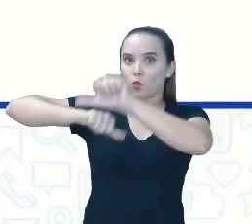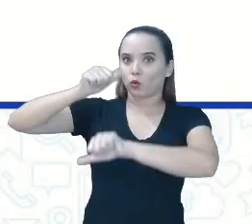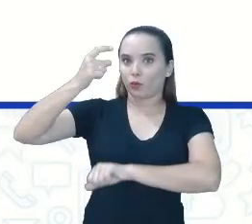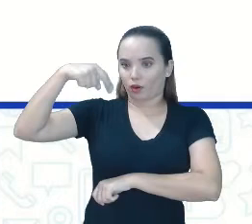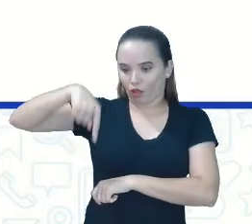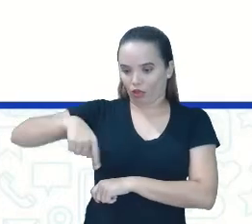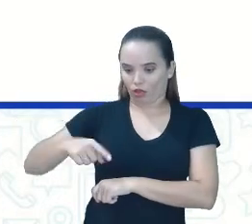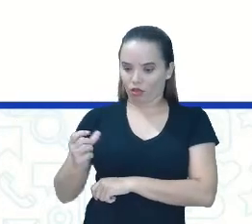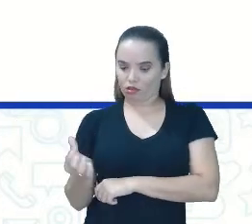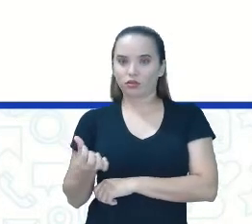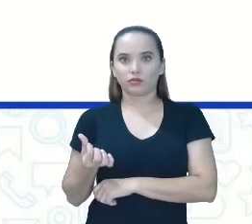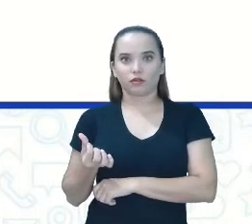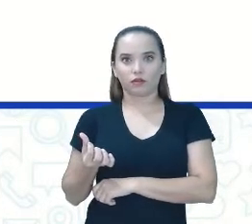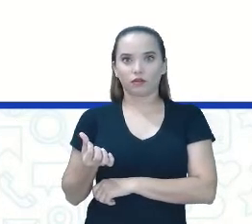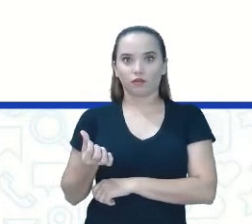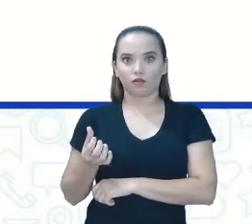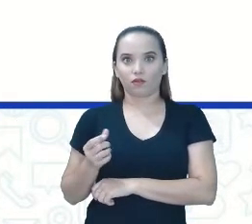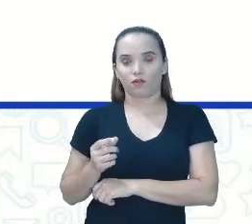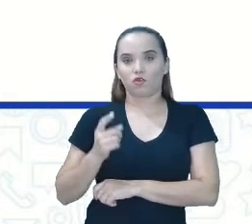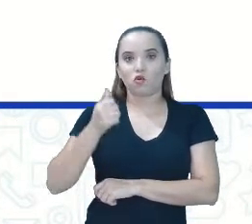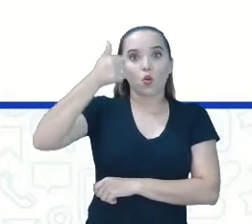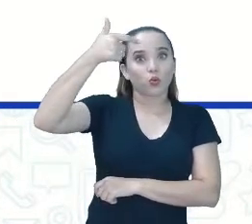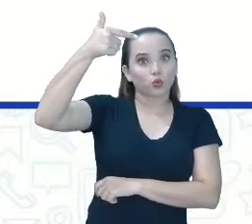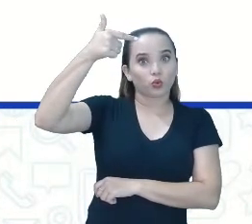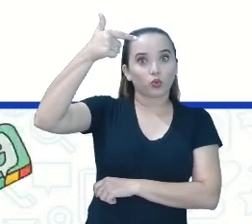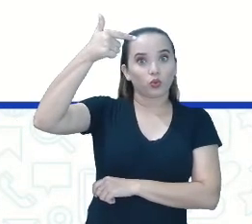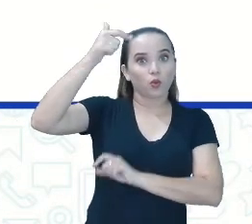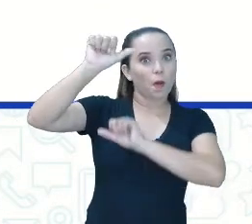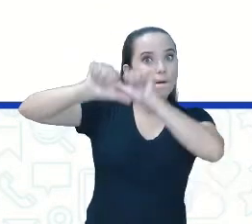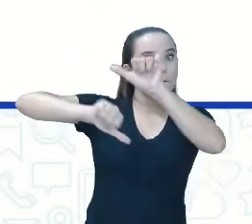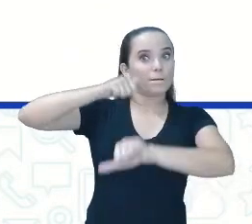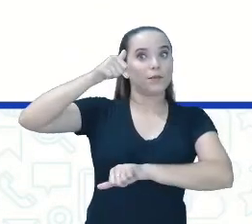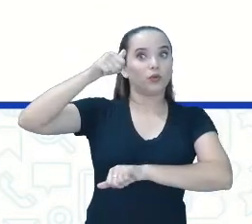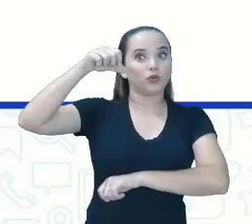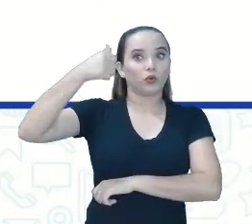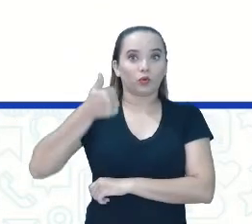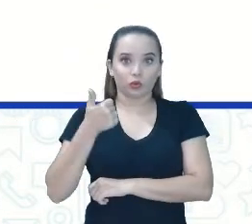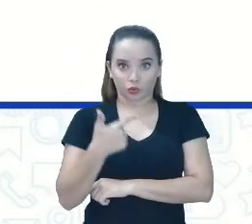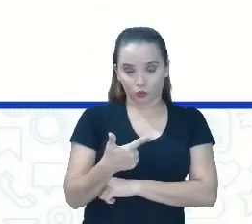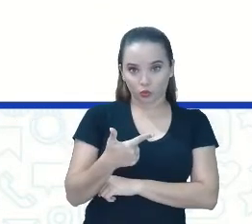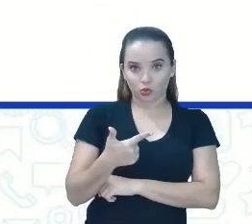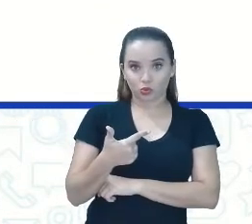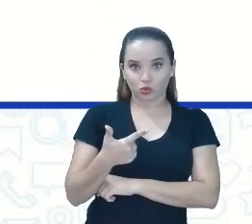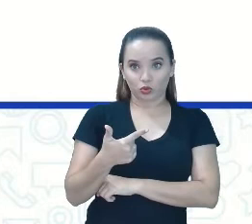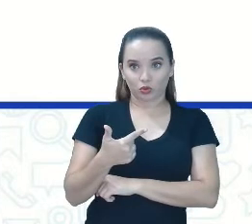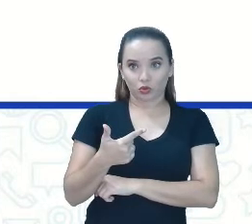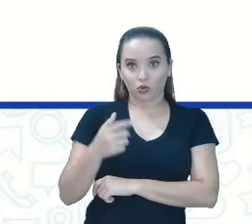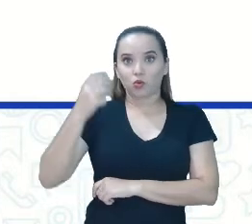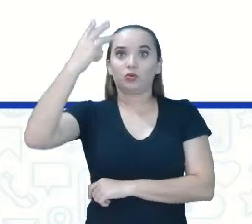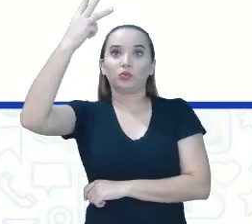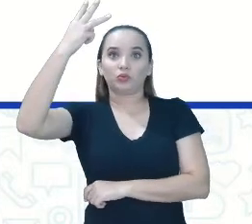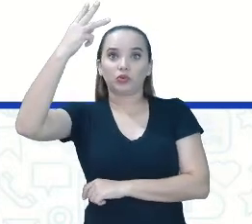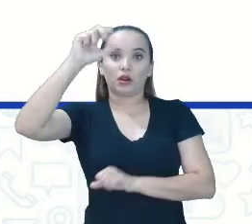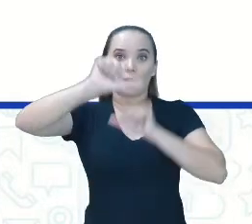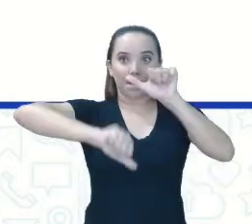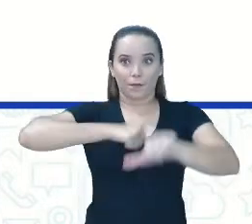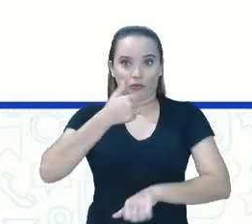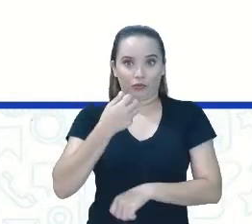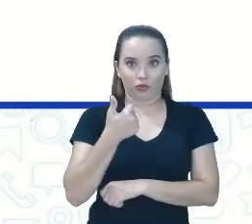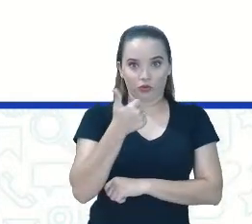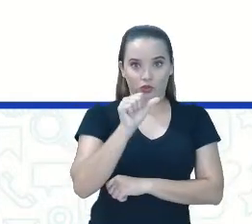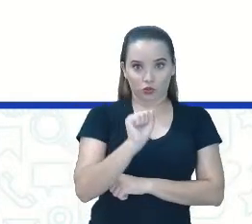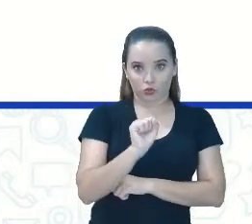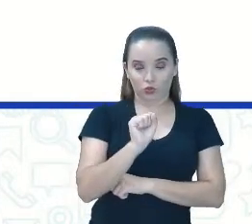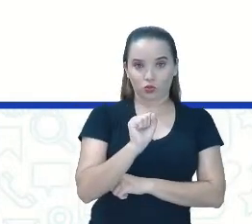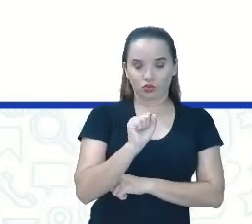no 6, tá? O número 2, tá? Se transformou no 12. O número 3 se transformou